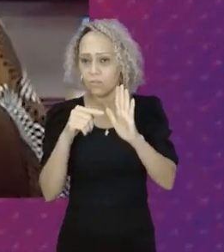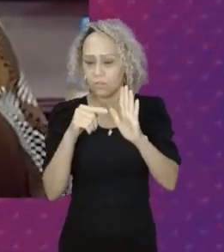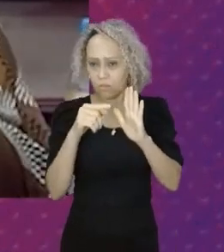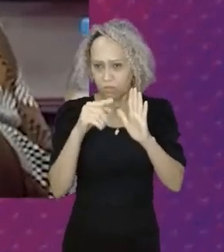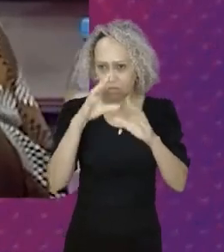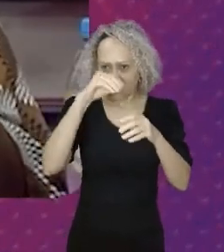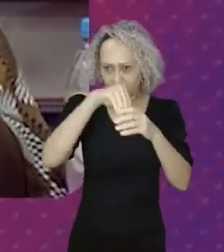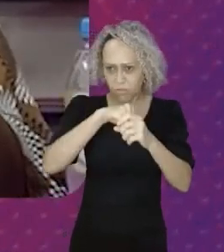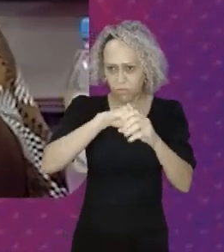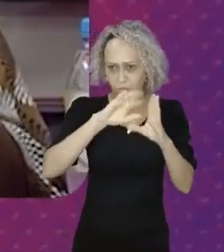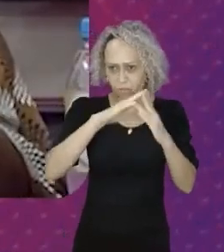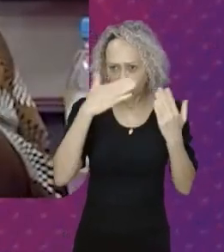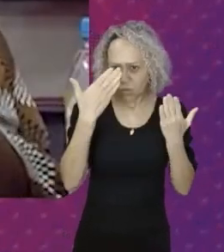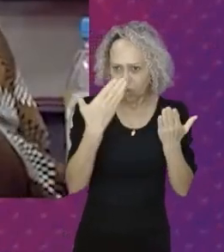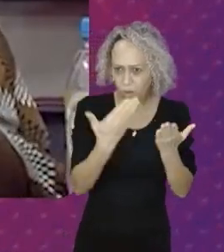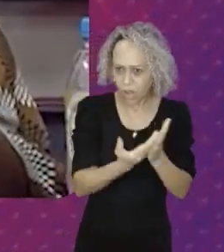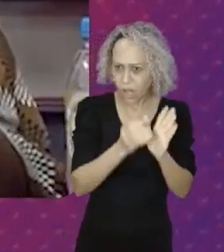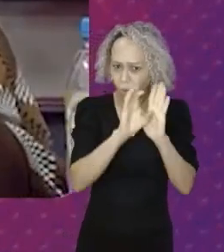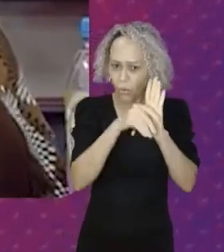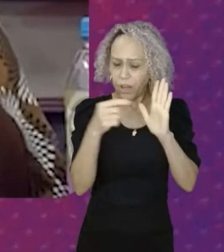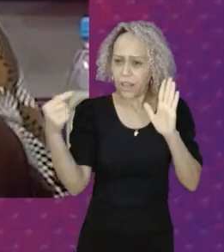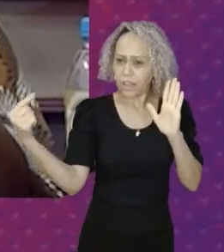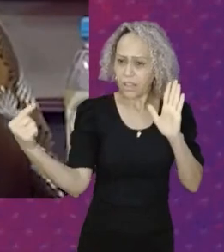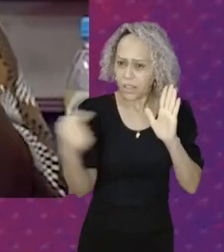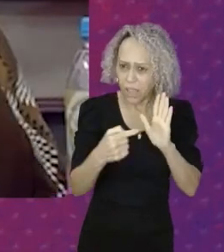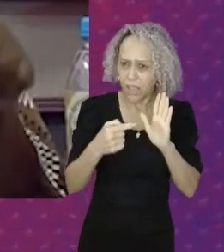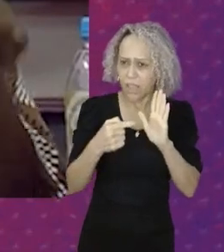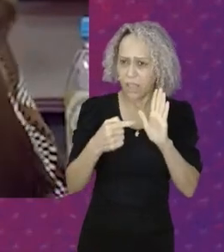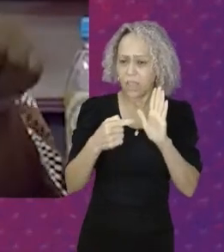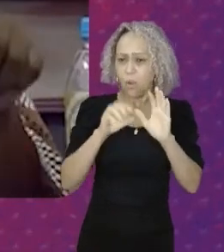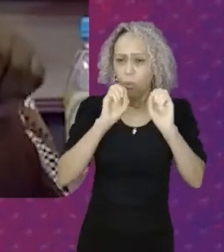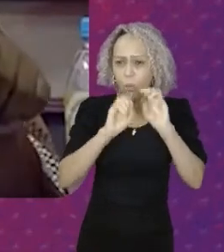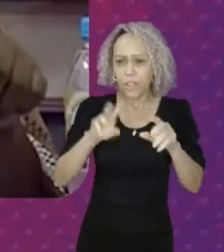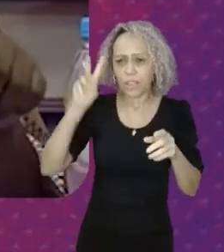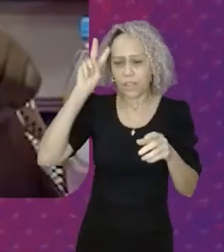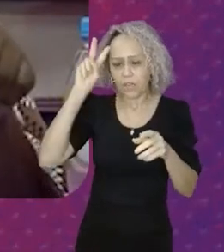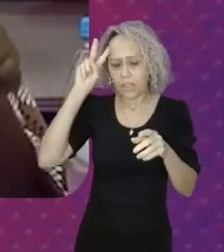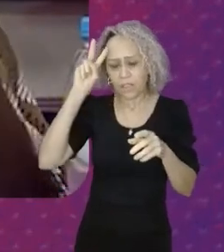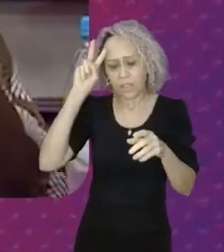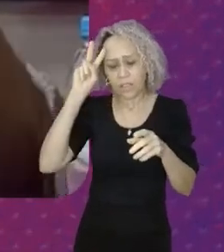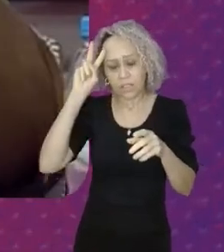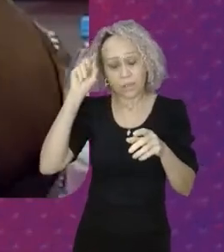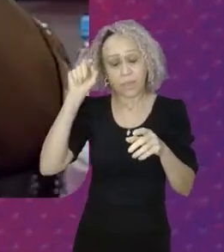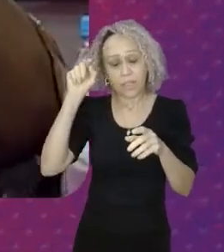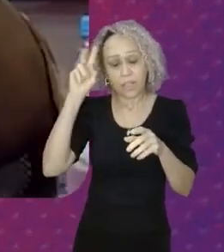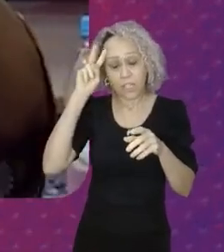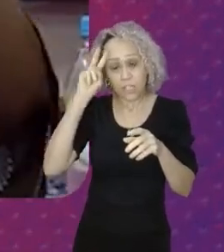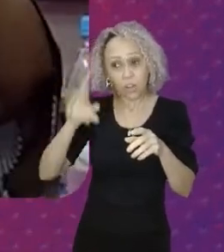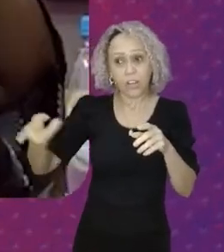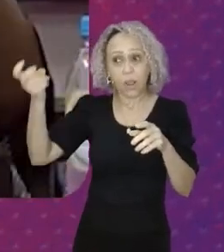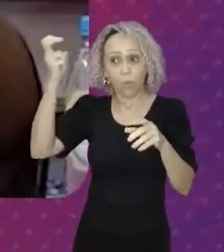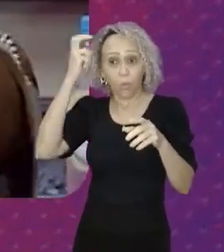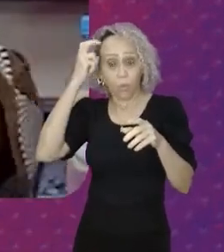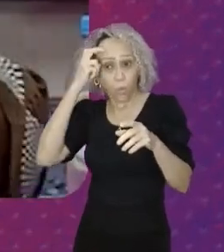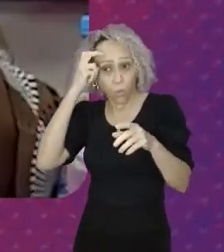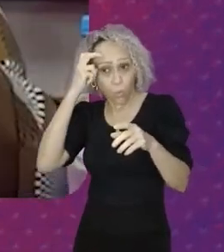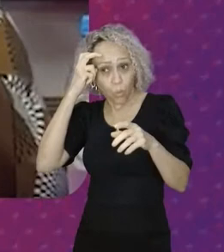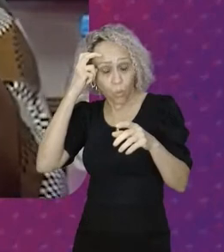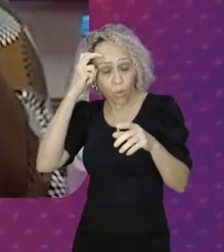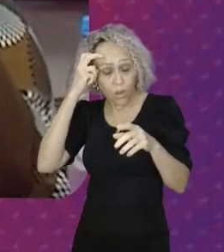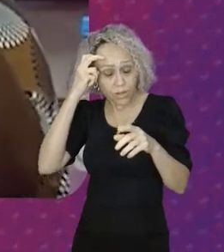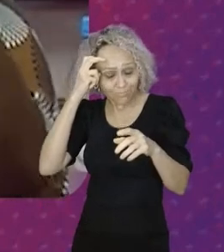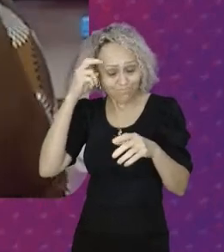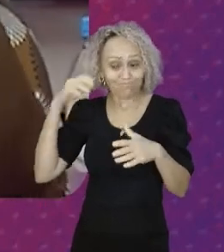da história e da cultura africana e dos afro-brasileiros. E aí eu trouxe para vocês um pouquinho,